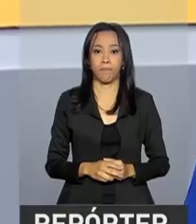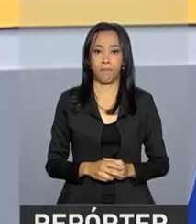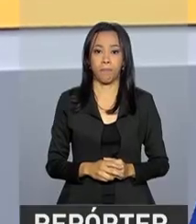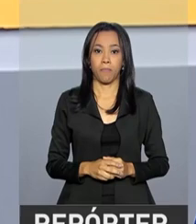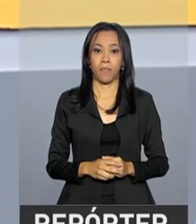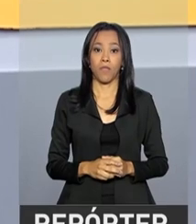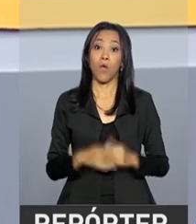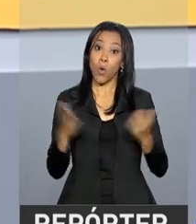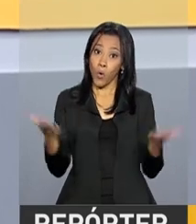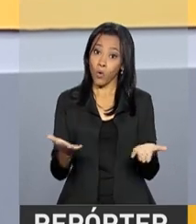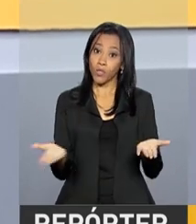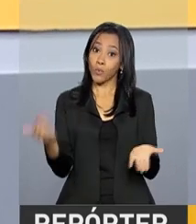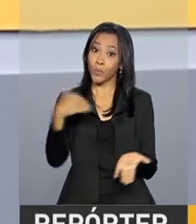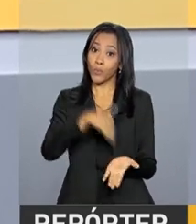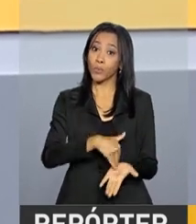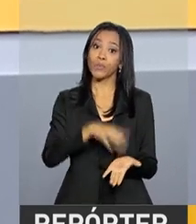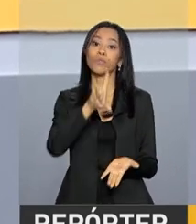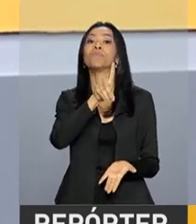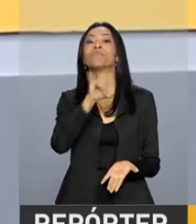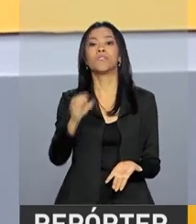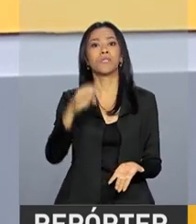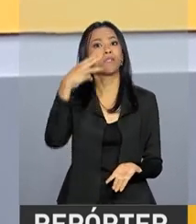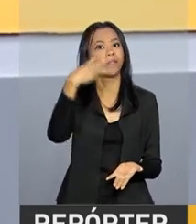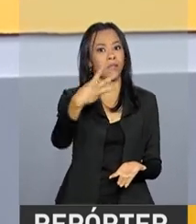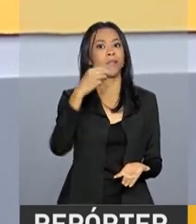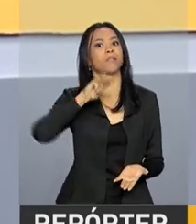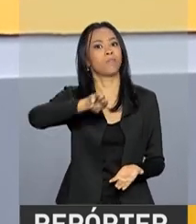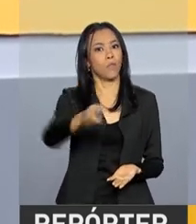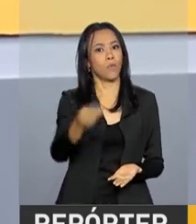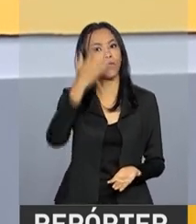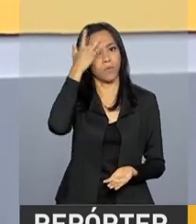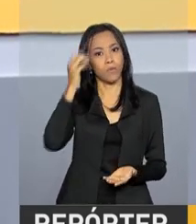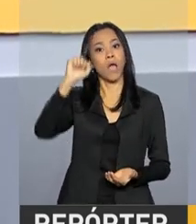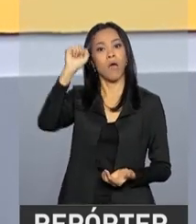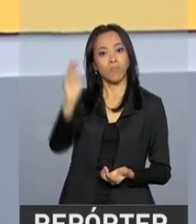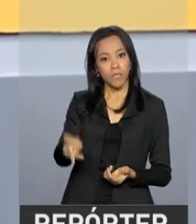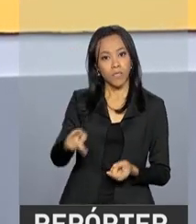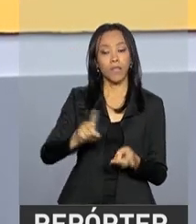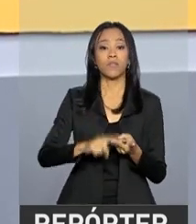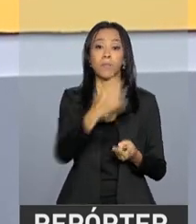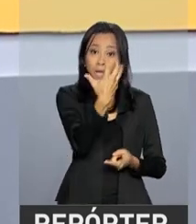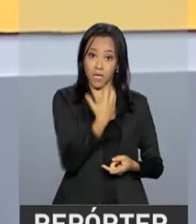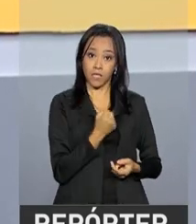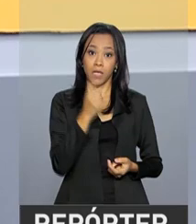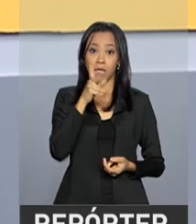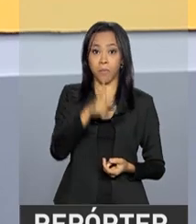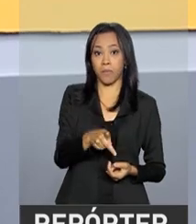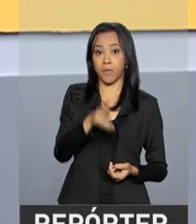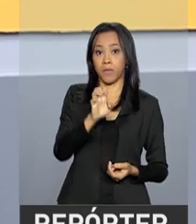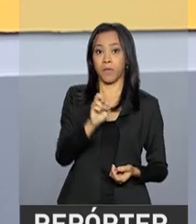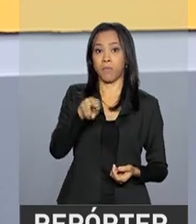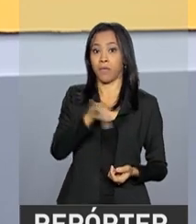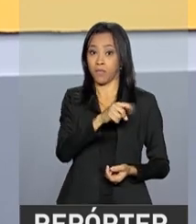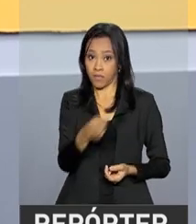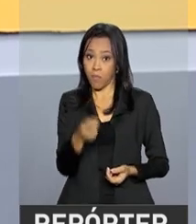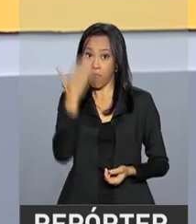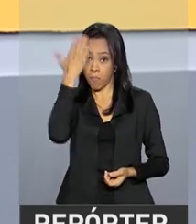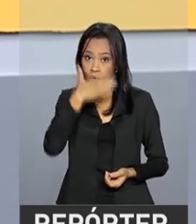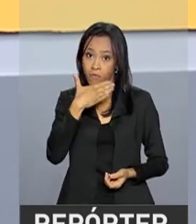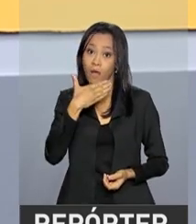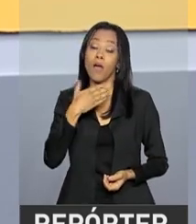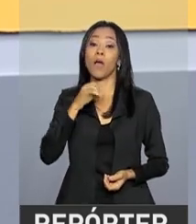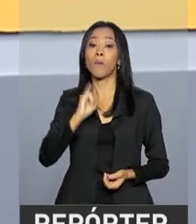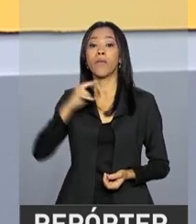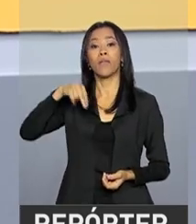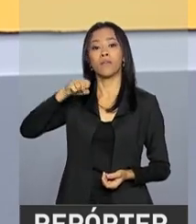hoje é o último dia para que 3 milhões de aposentados e pensionistas comprovem ao inss que estão vivos e